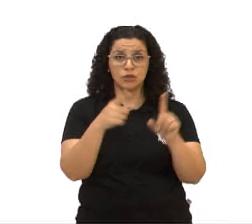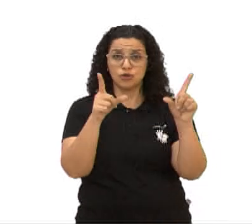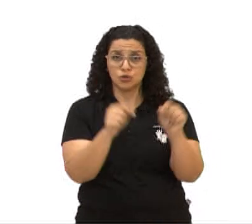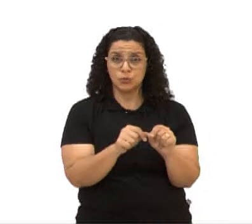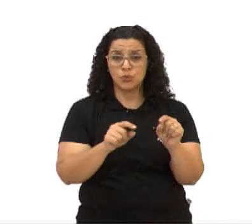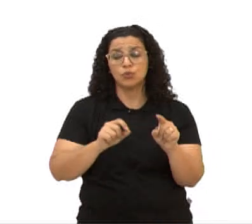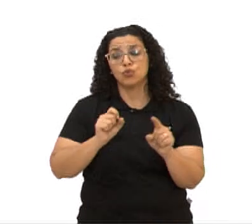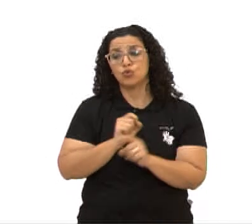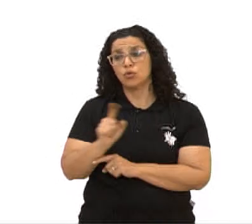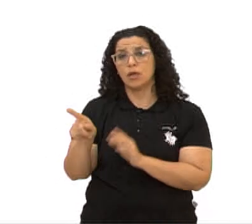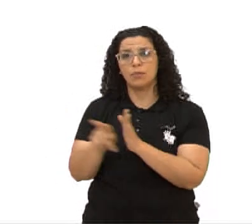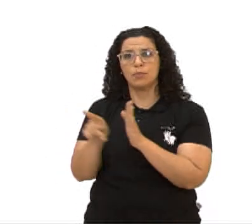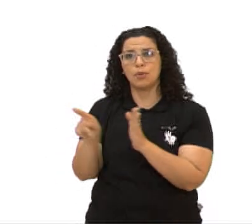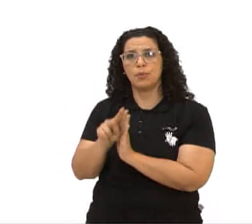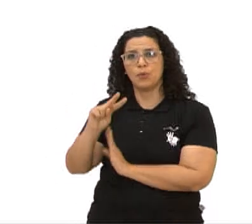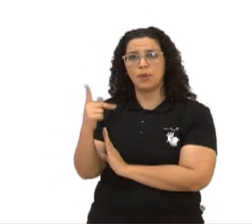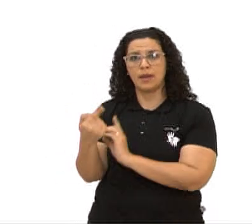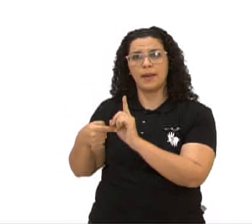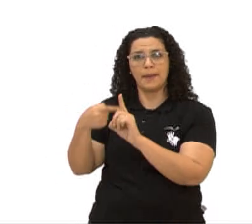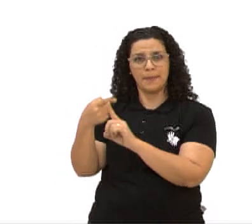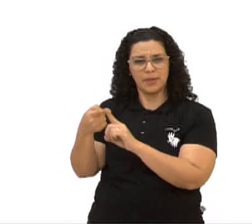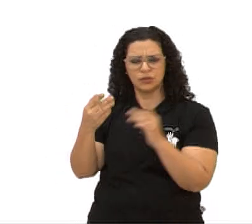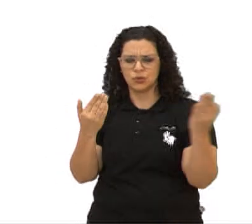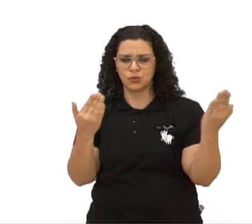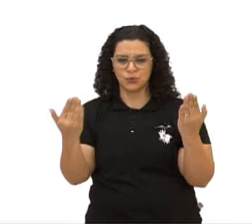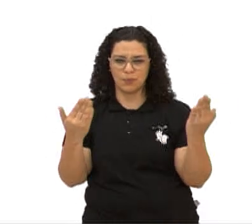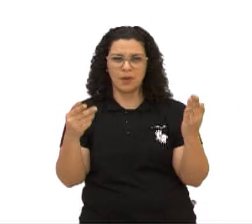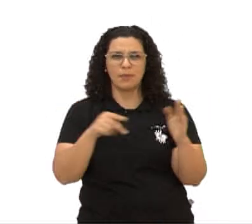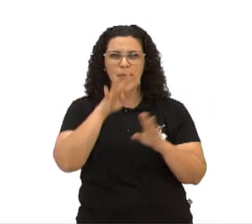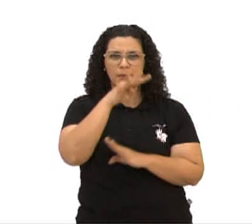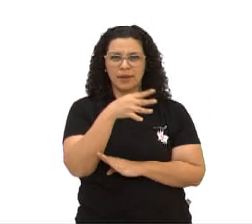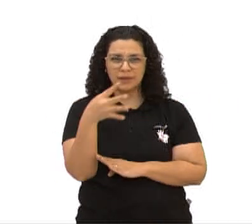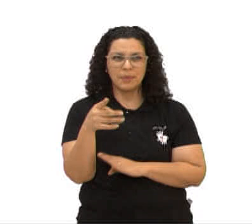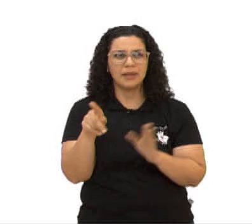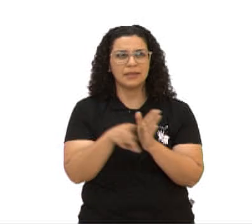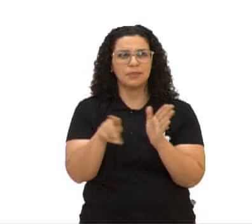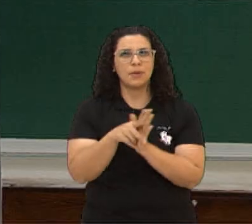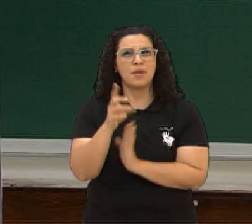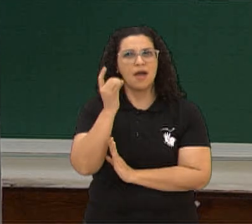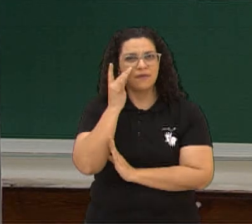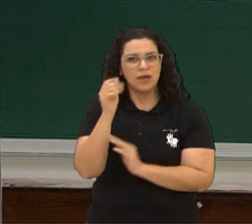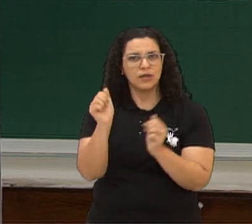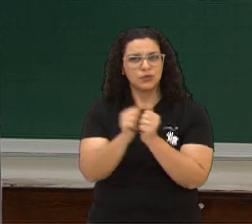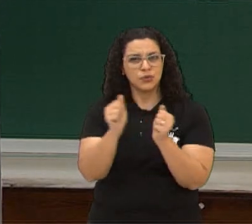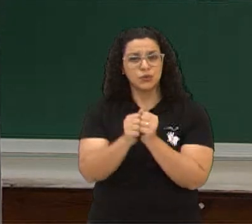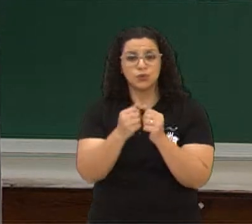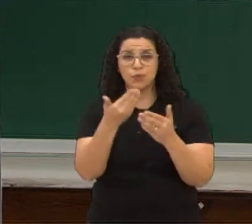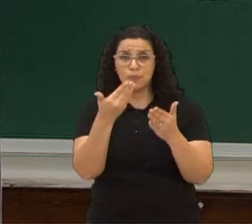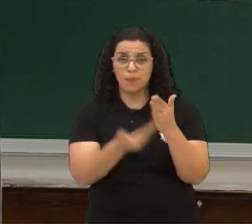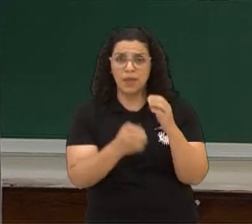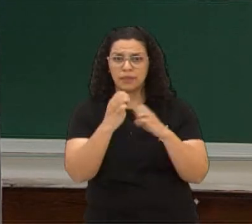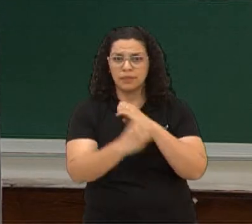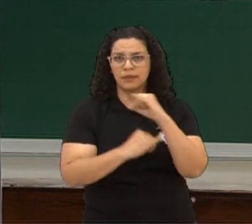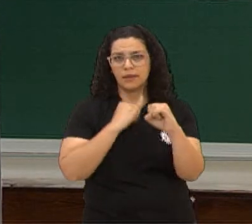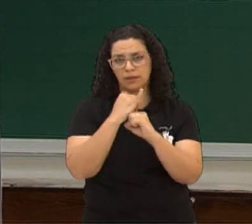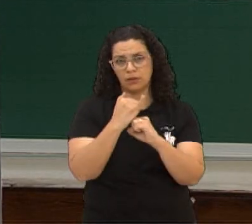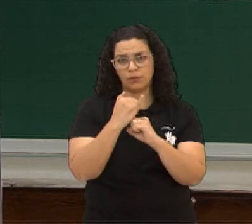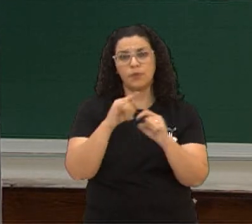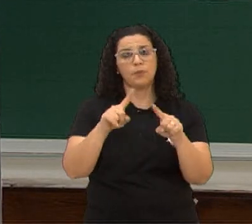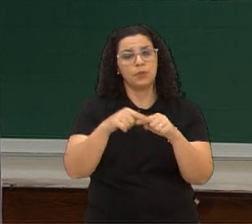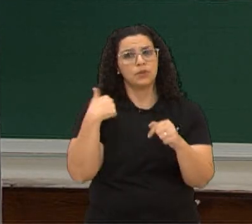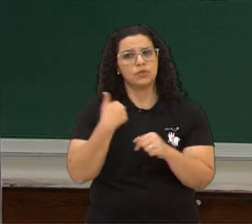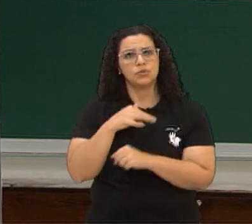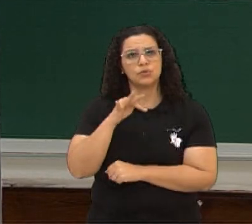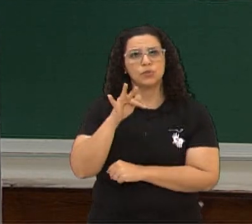em relação ao íon H+. A gente olha isso lá na tabelinha da facilidade de descarga dos íons.